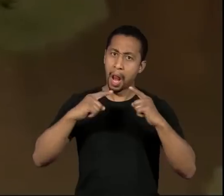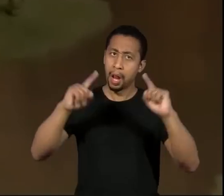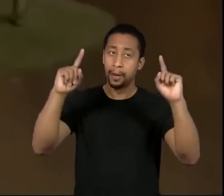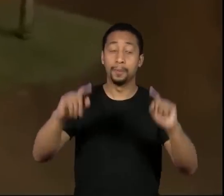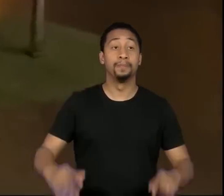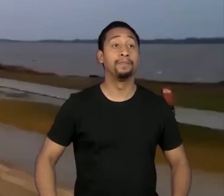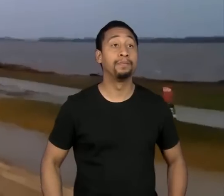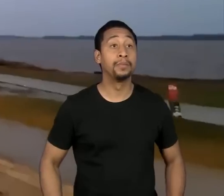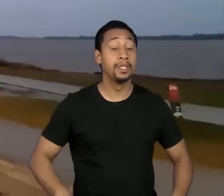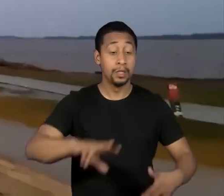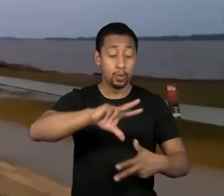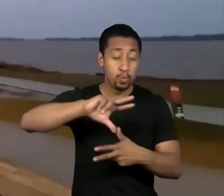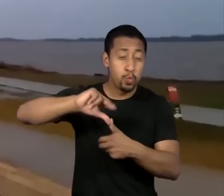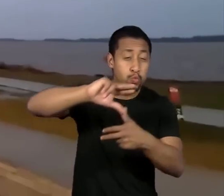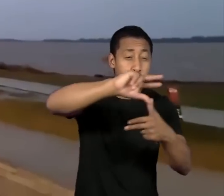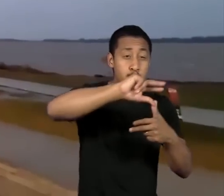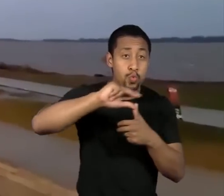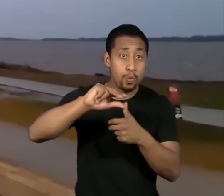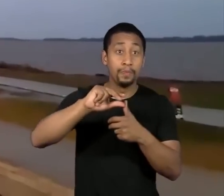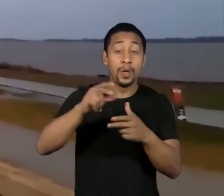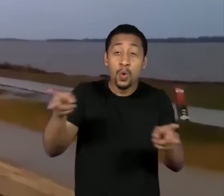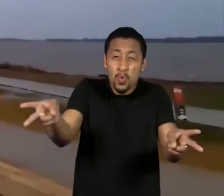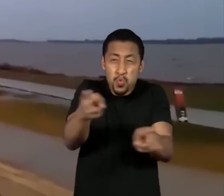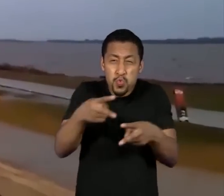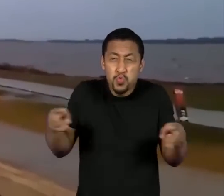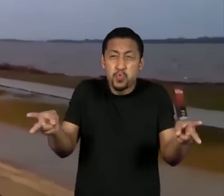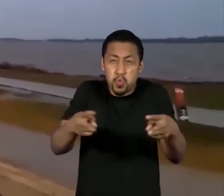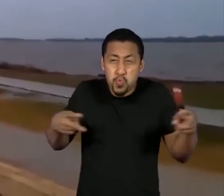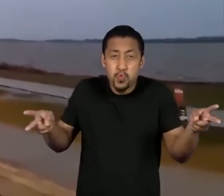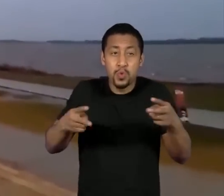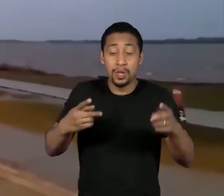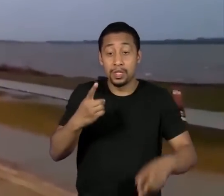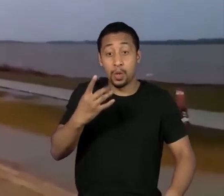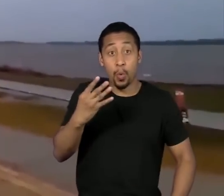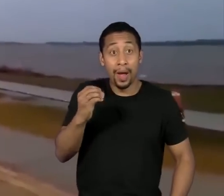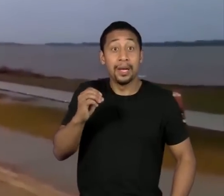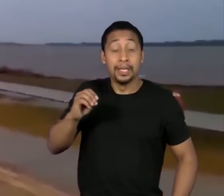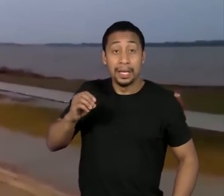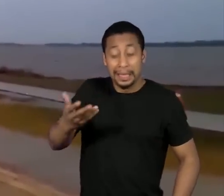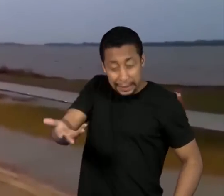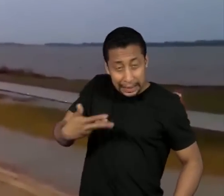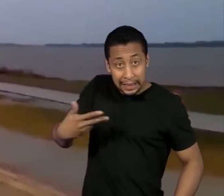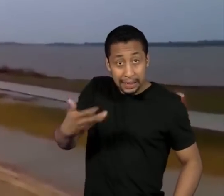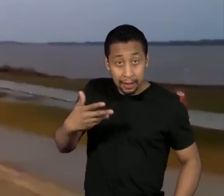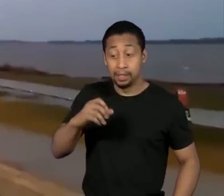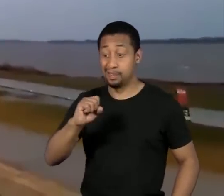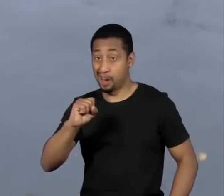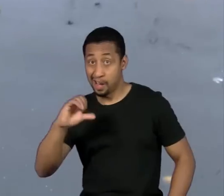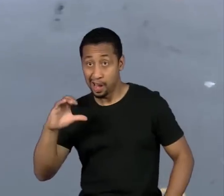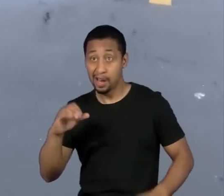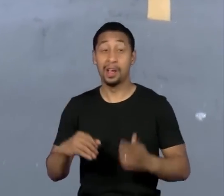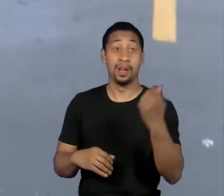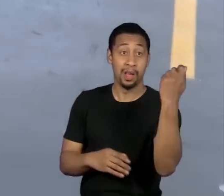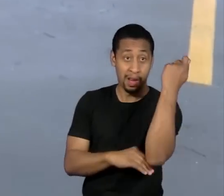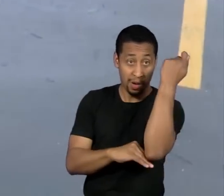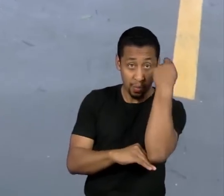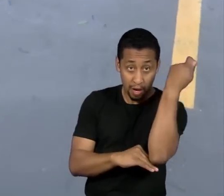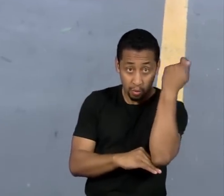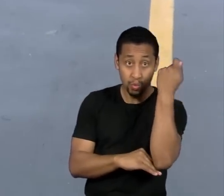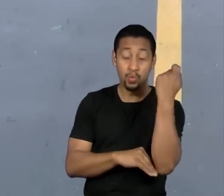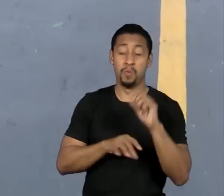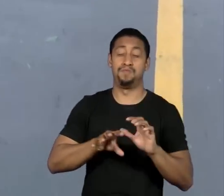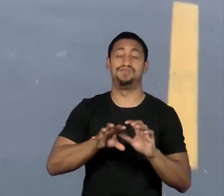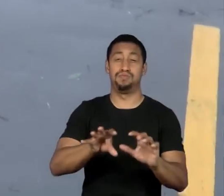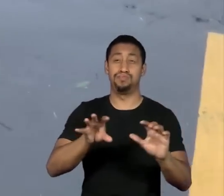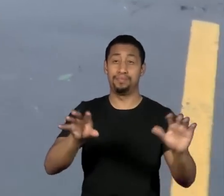Ciclone com ventos de até 140 km por hora atingem Santa Catarina e Rio Grande do Sul, causando morte